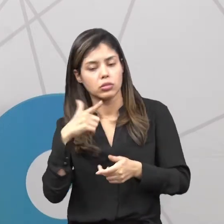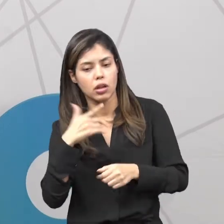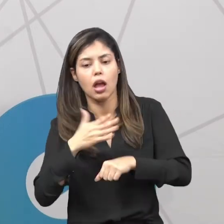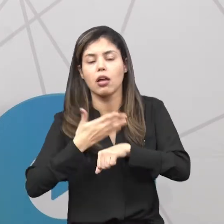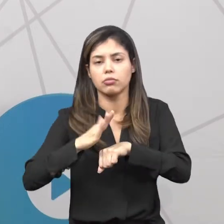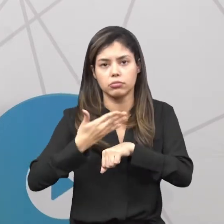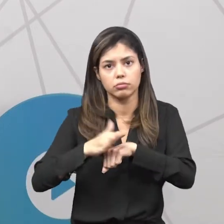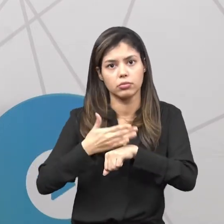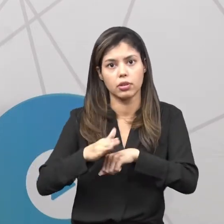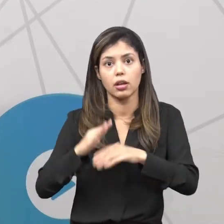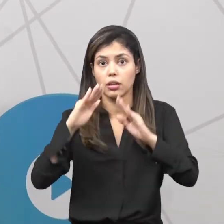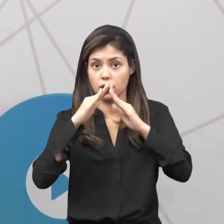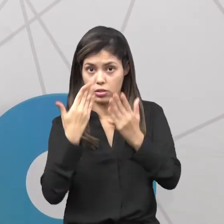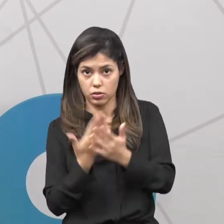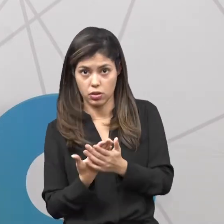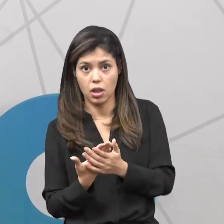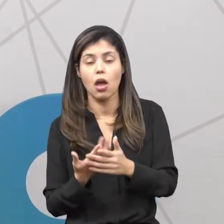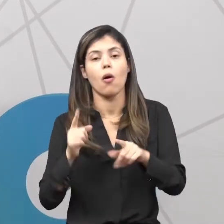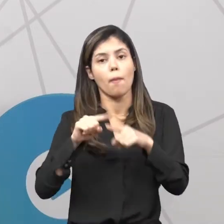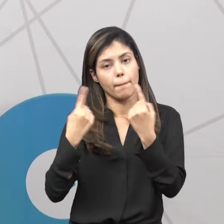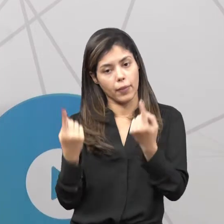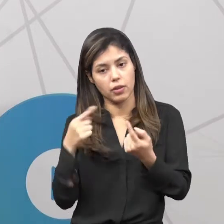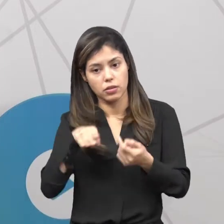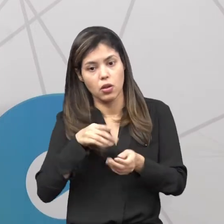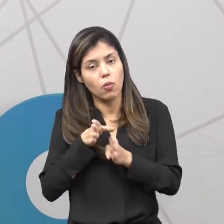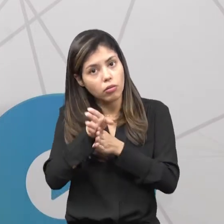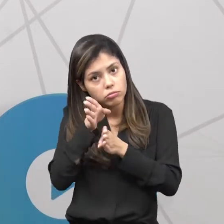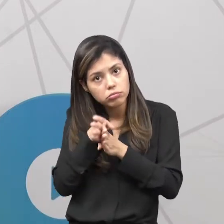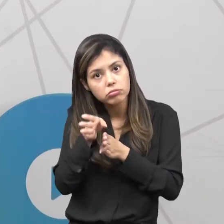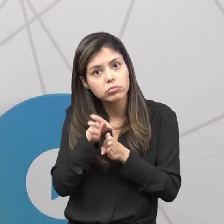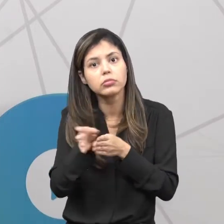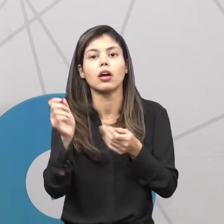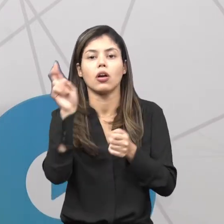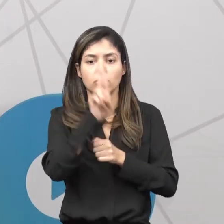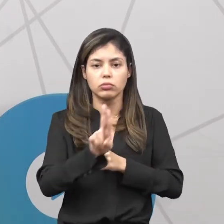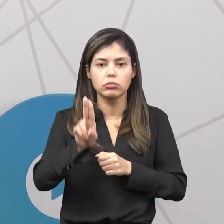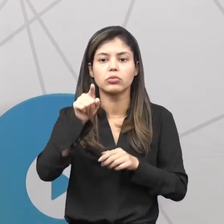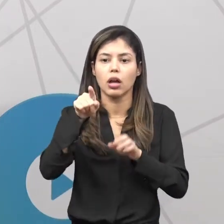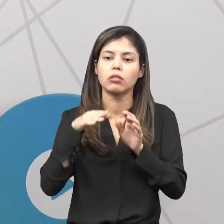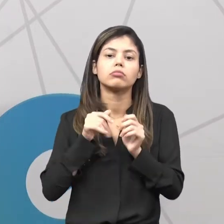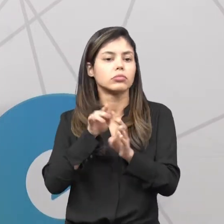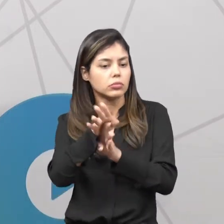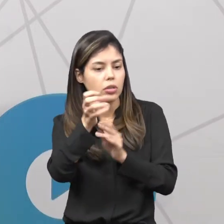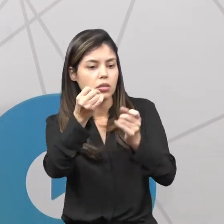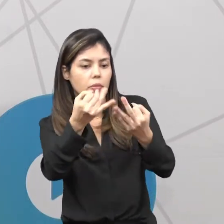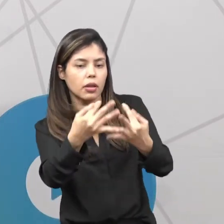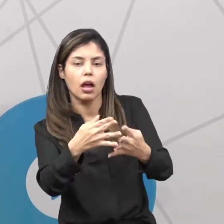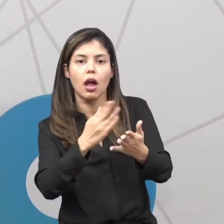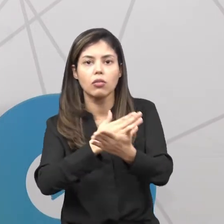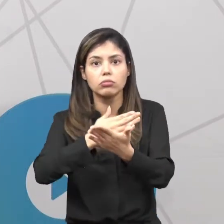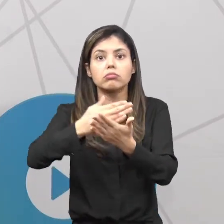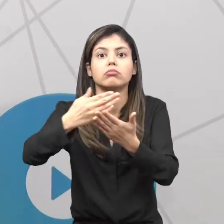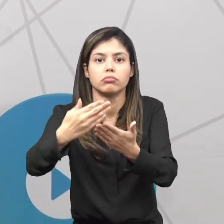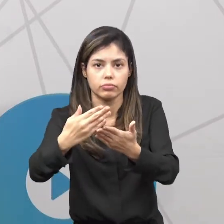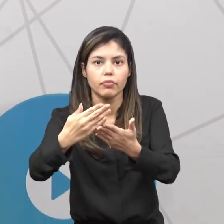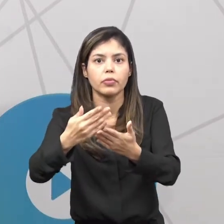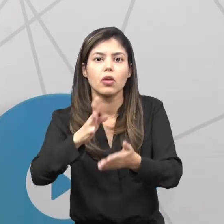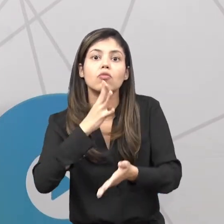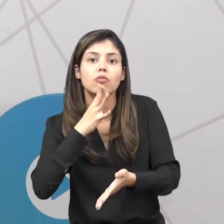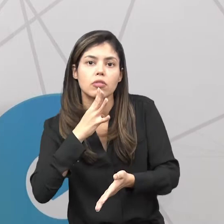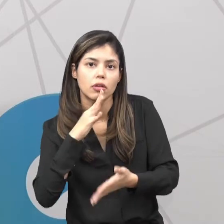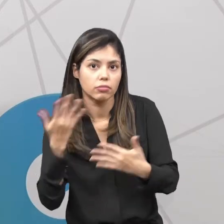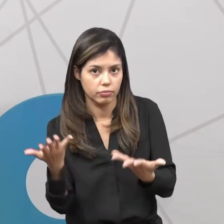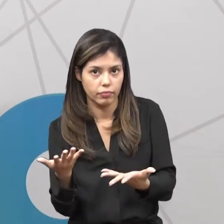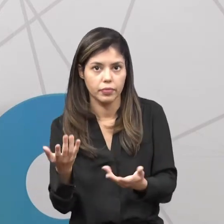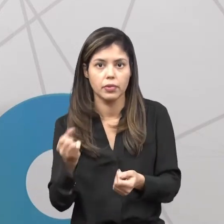treinamento de atletismo na escola, eu apenas irei aconselhar, orientá-lo, passar alguns exercícios iniciais para que ele conheça a